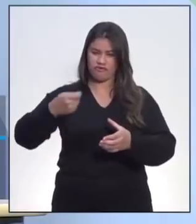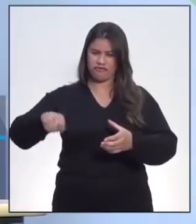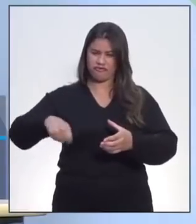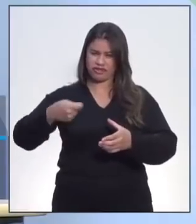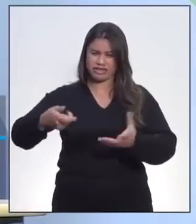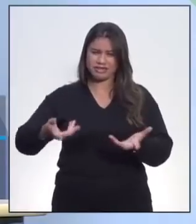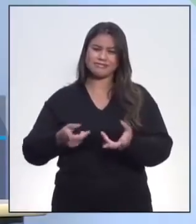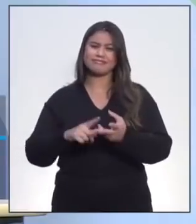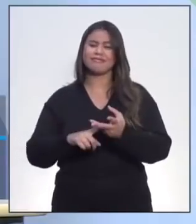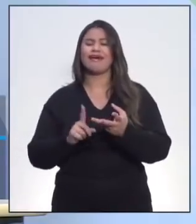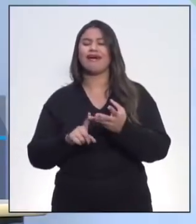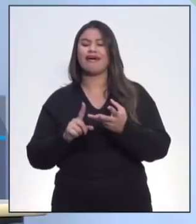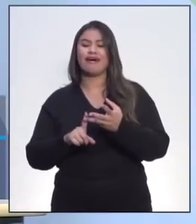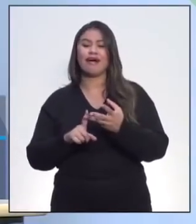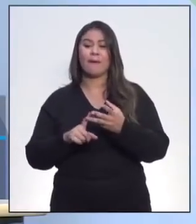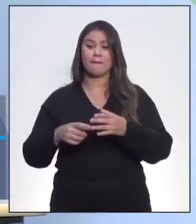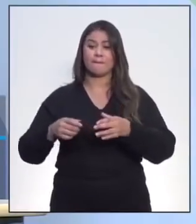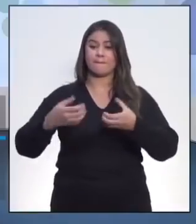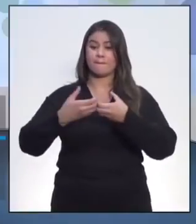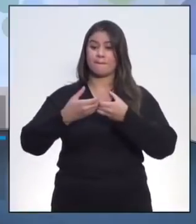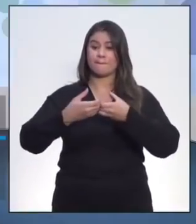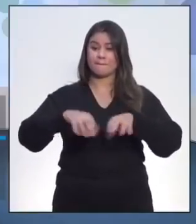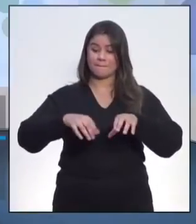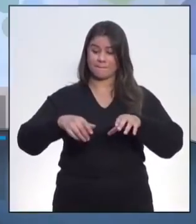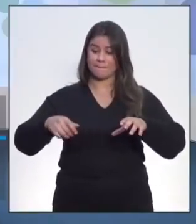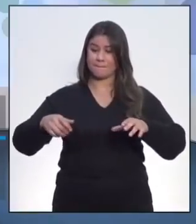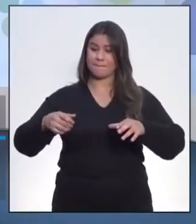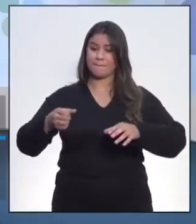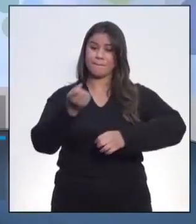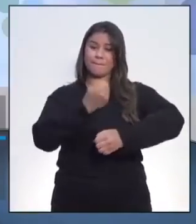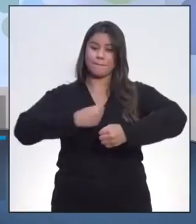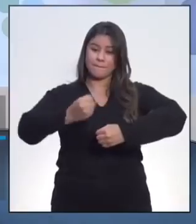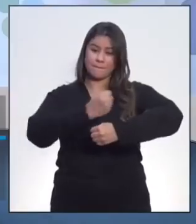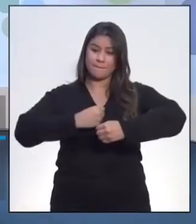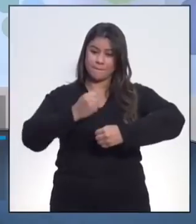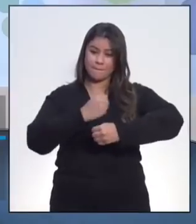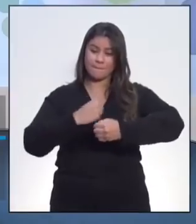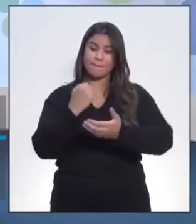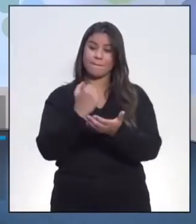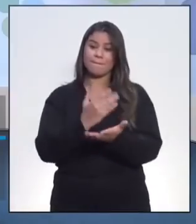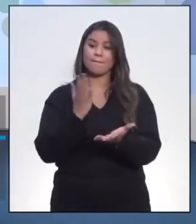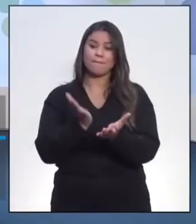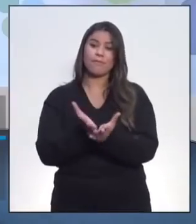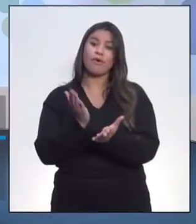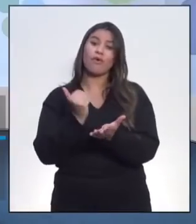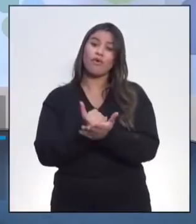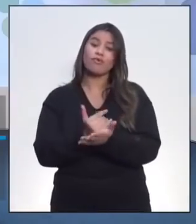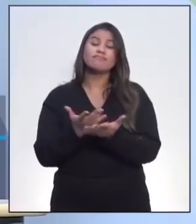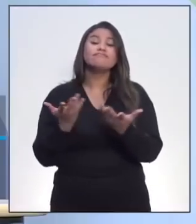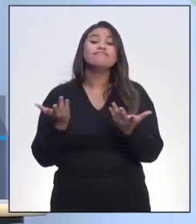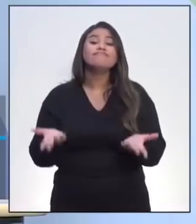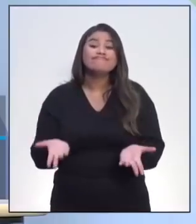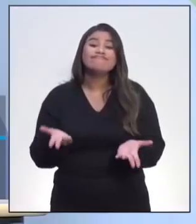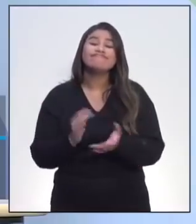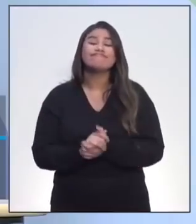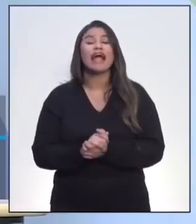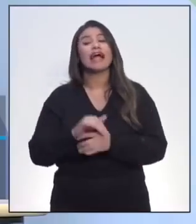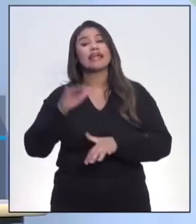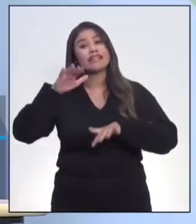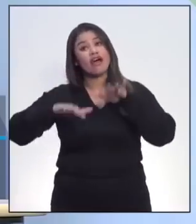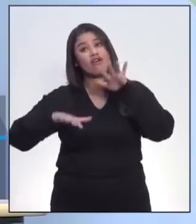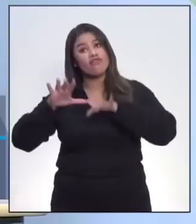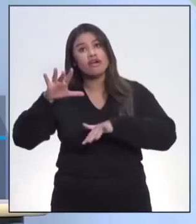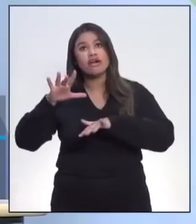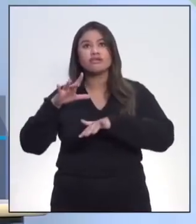prefiro acreditar que é isso do que comer 191 ovos durante o ano. Não que eu não